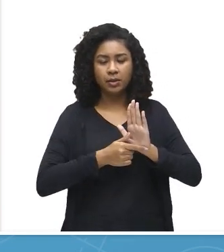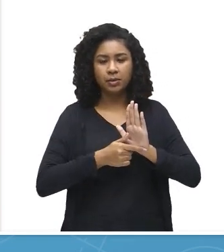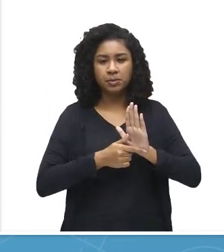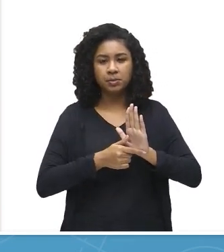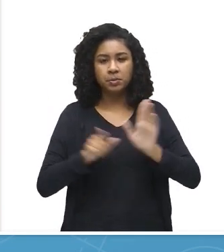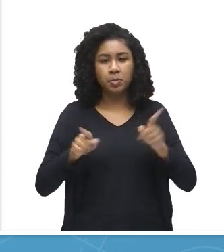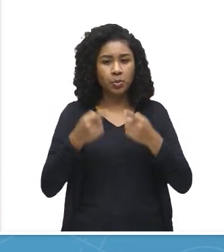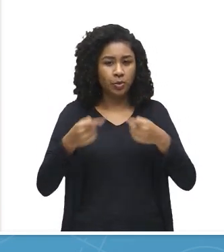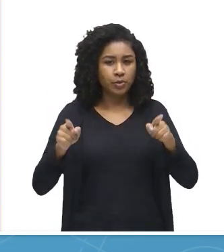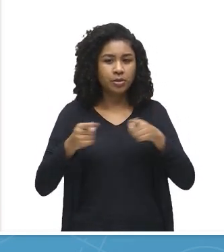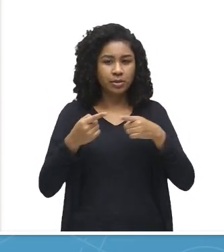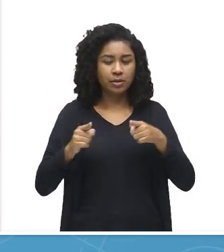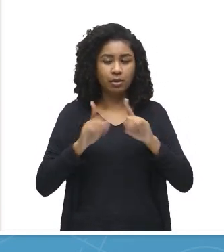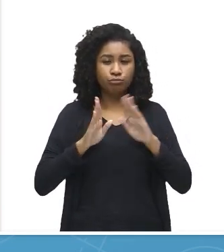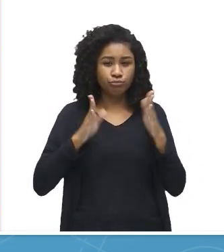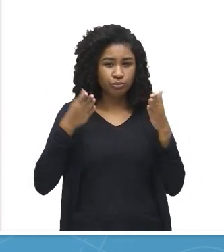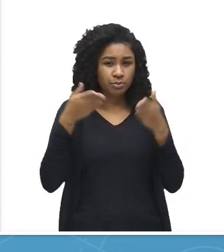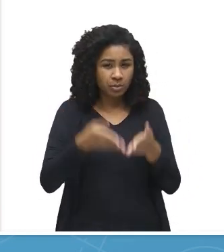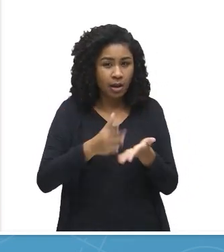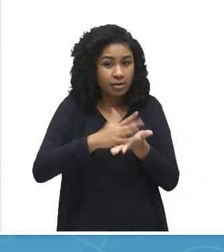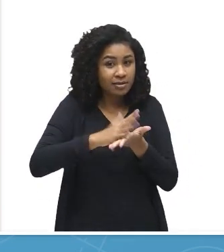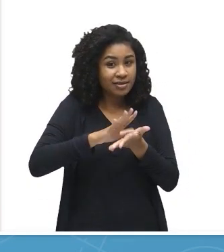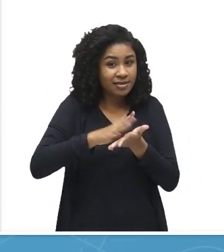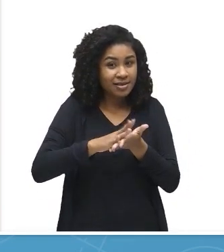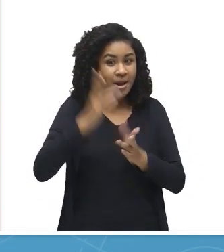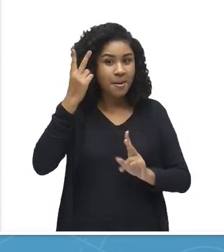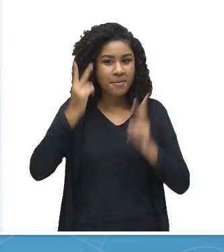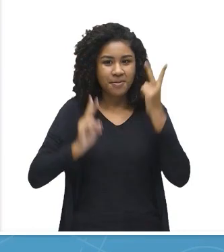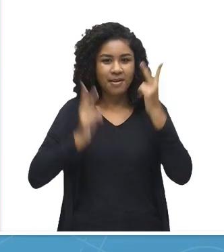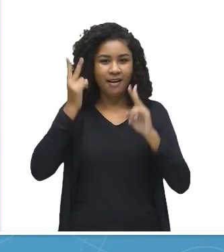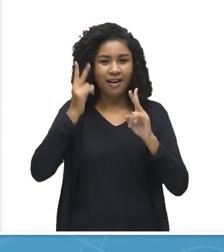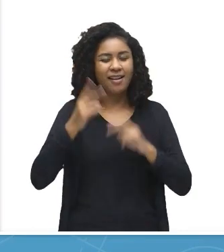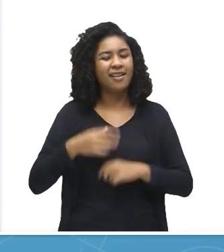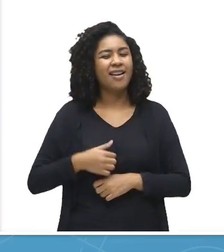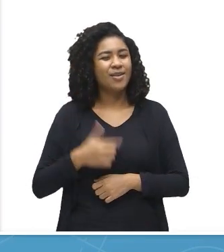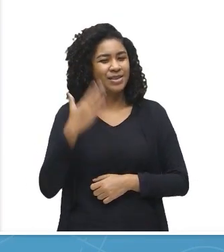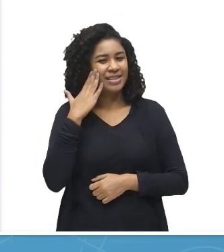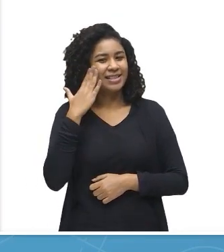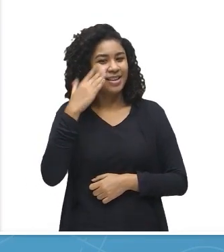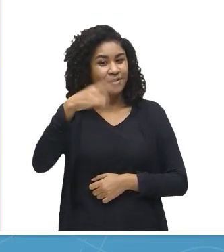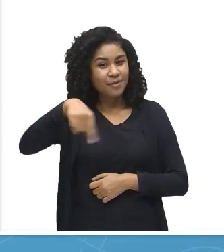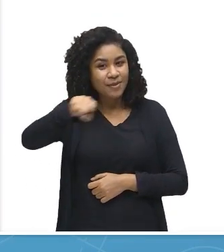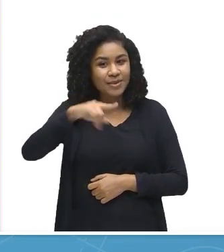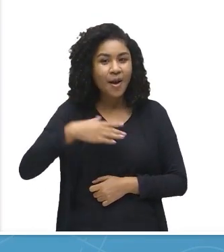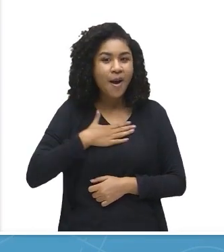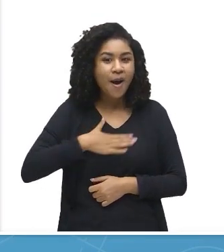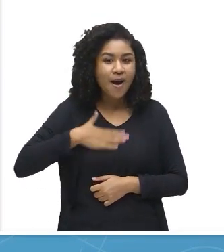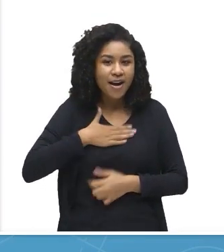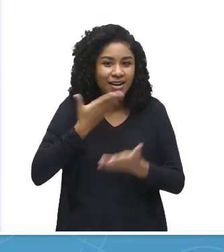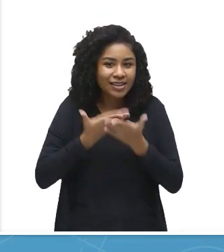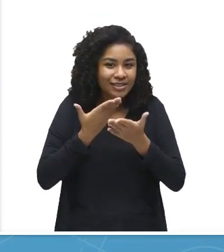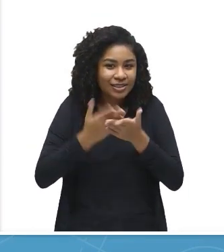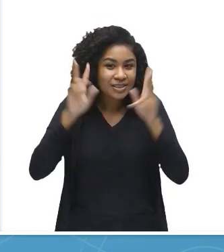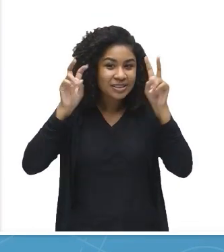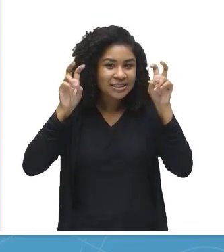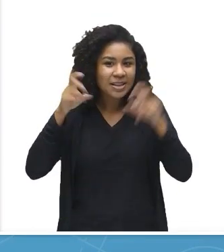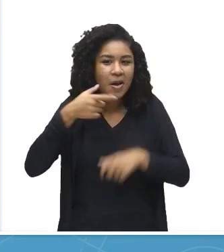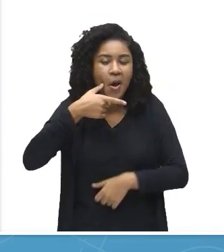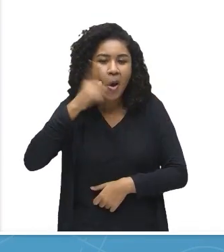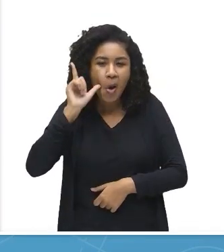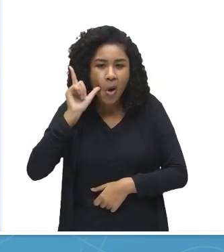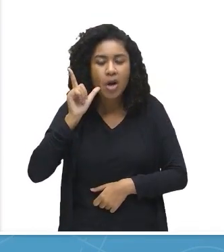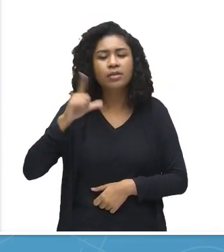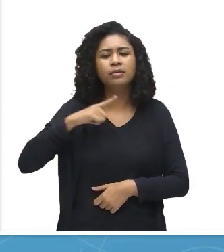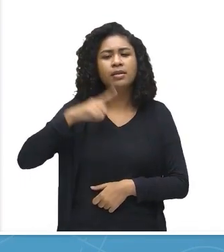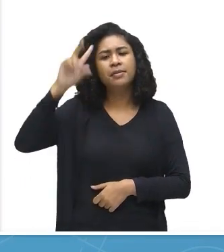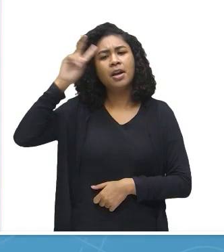musicais samba. Tenho certeza que vocês adoraram escutar samba ontem. A gente viu bastante sobre a história da origem do samba, os sambas